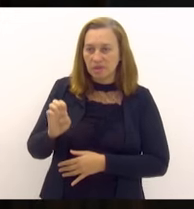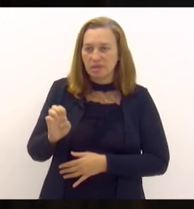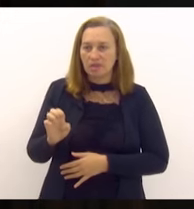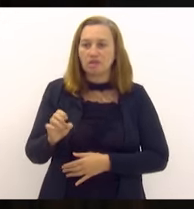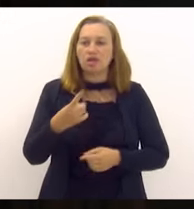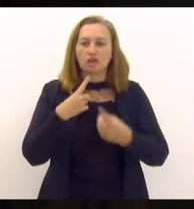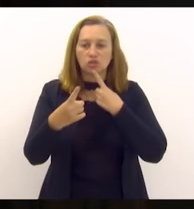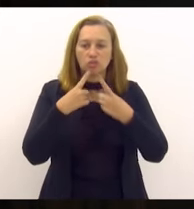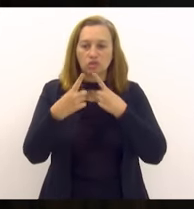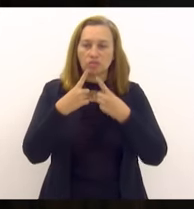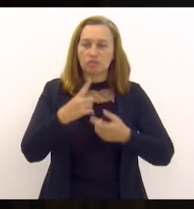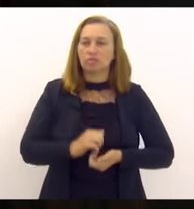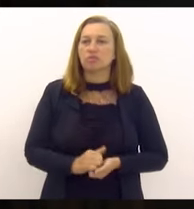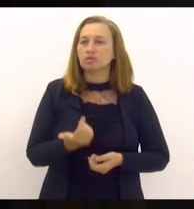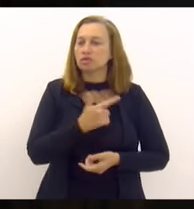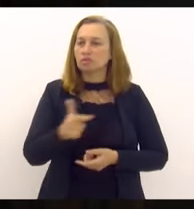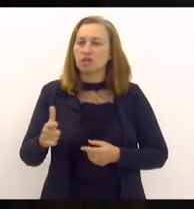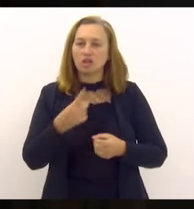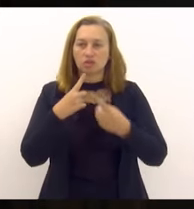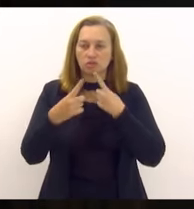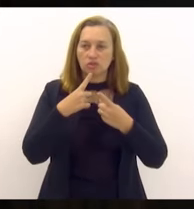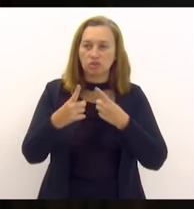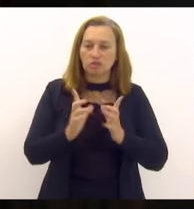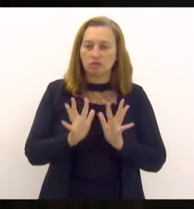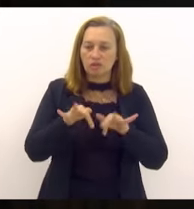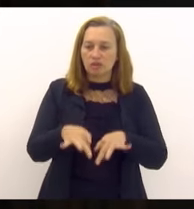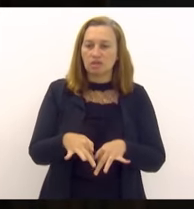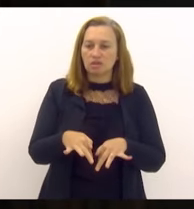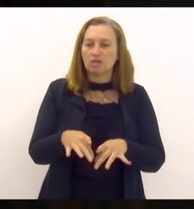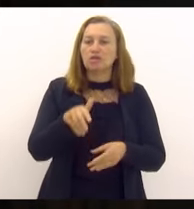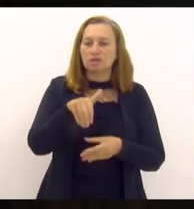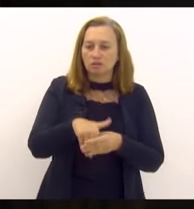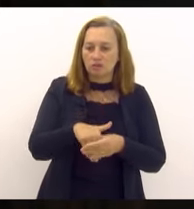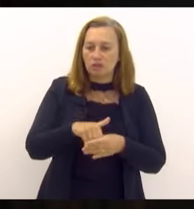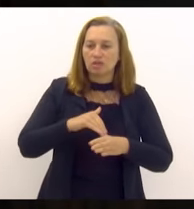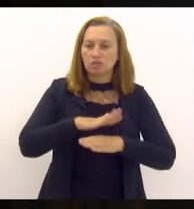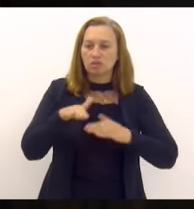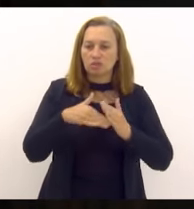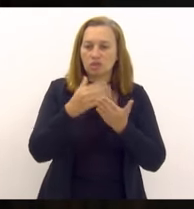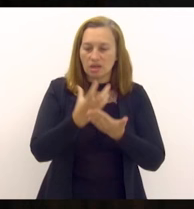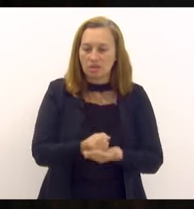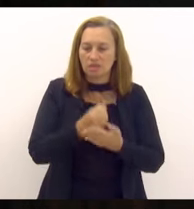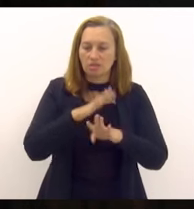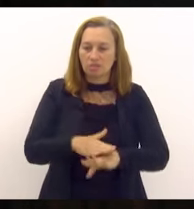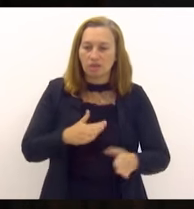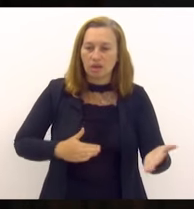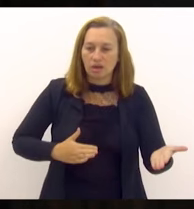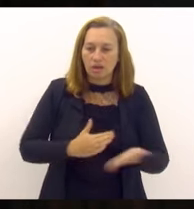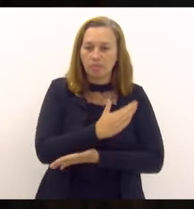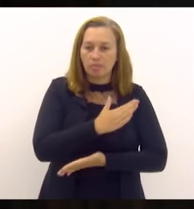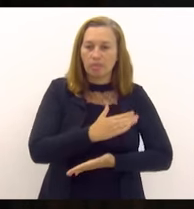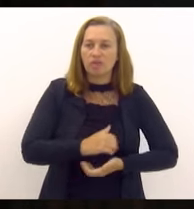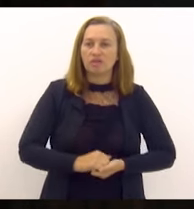Em discussão, não havendo quem queira discutir, encerrada a discussão. Em votação, os senhores que aprovam, permaneçam como estão.